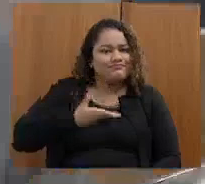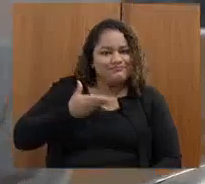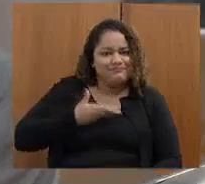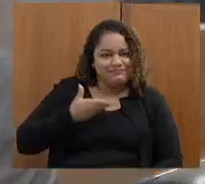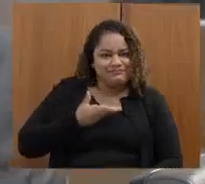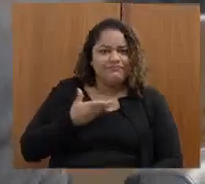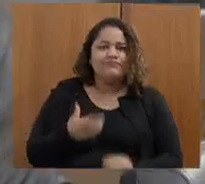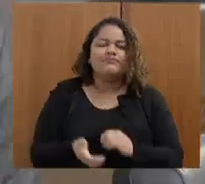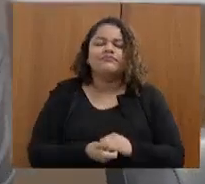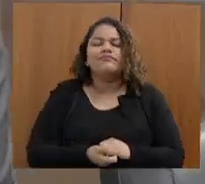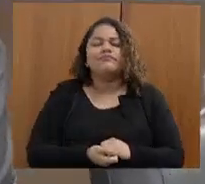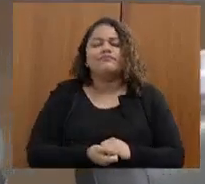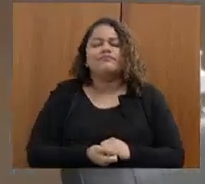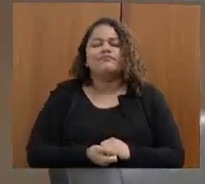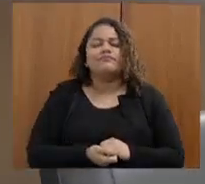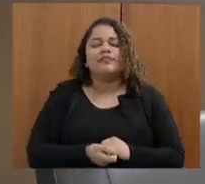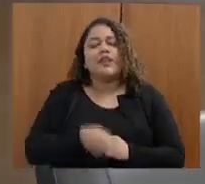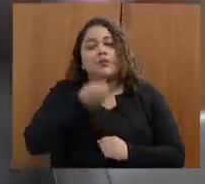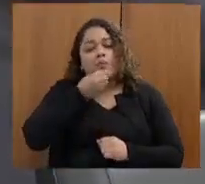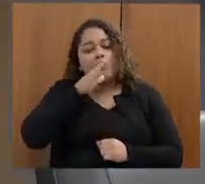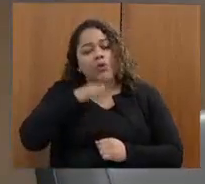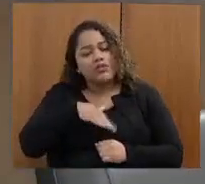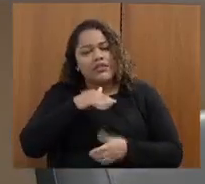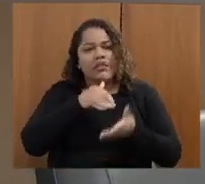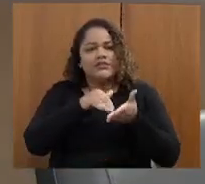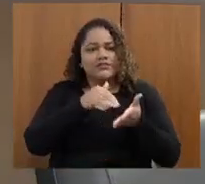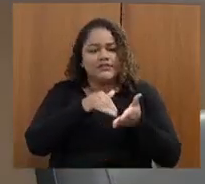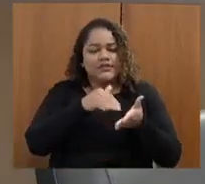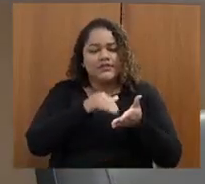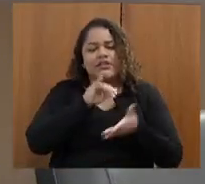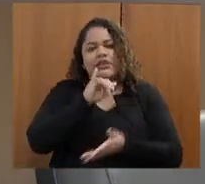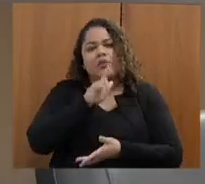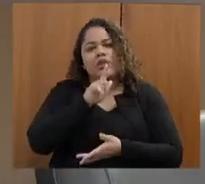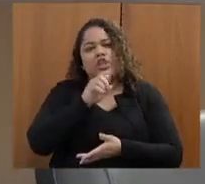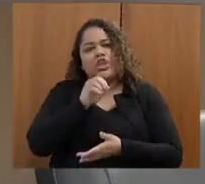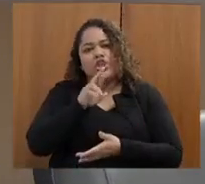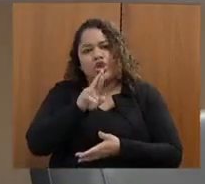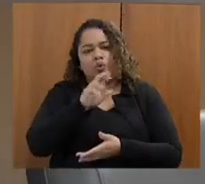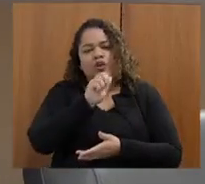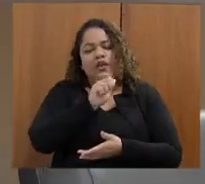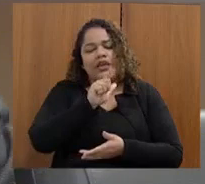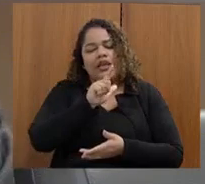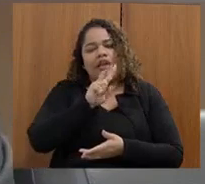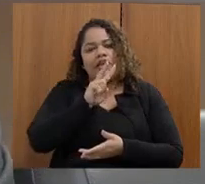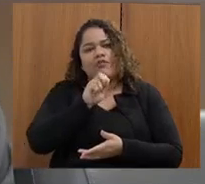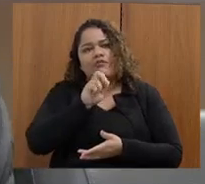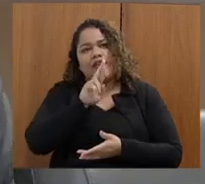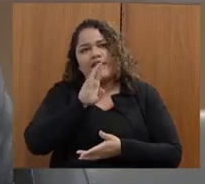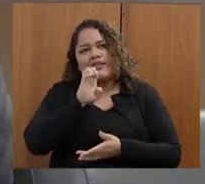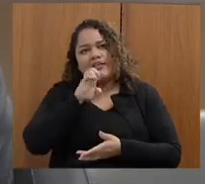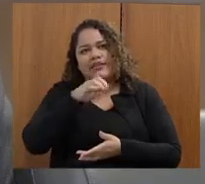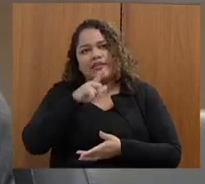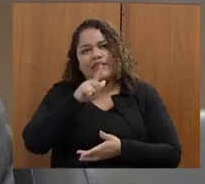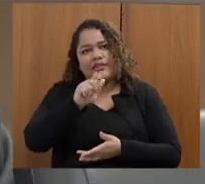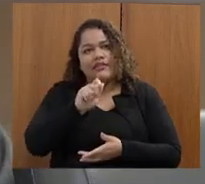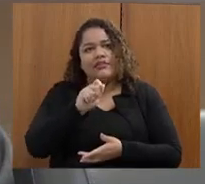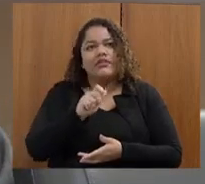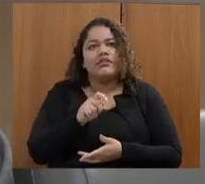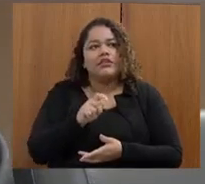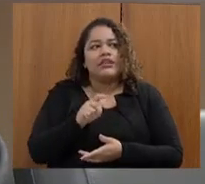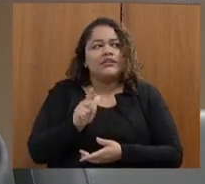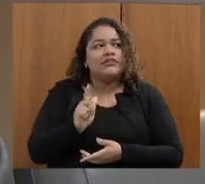Boa tarde secretário Igor Alvarenga Eu tenho quatro pontos aqui importantes a tratar